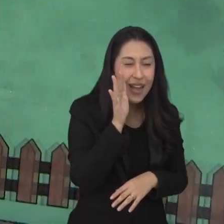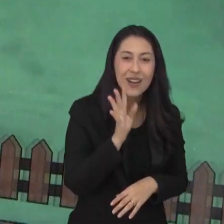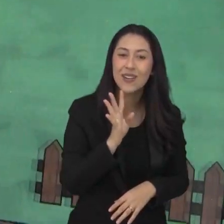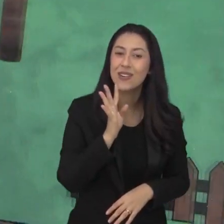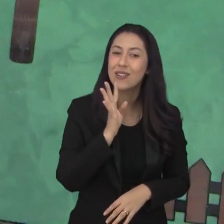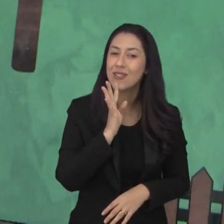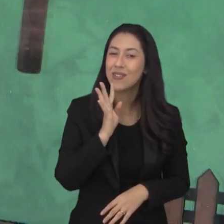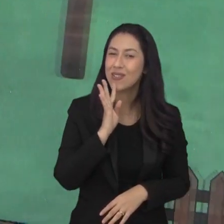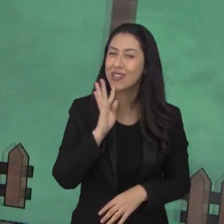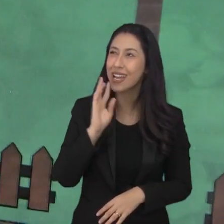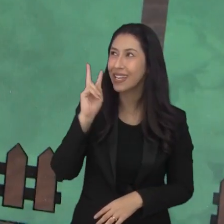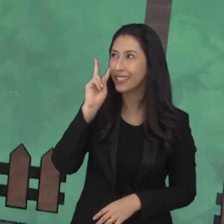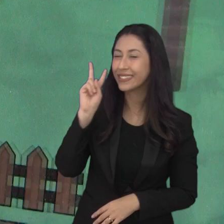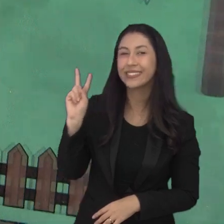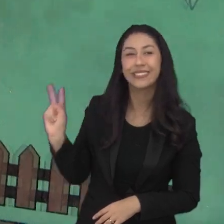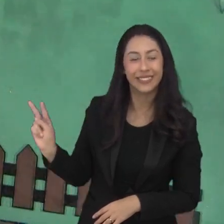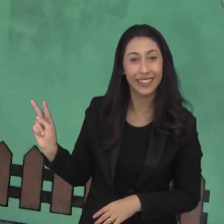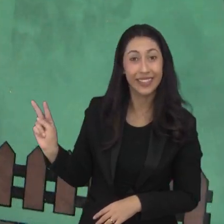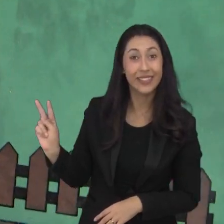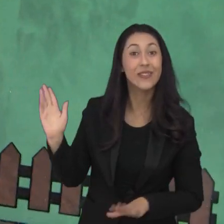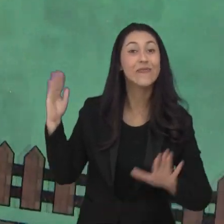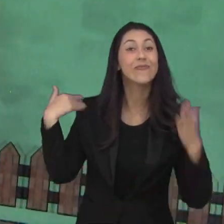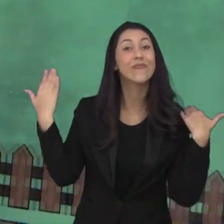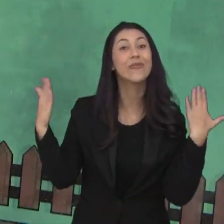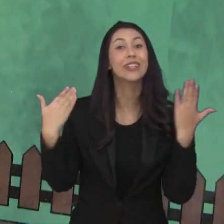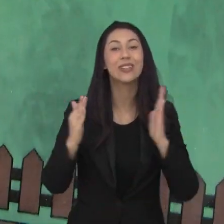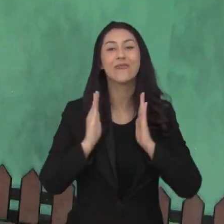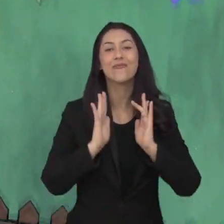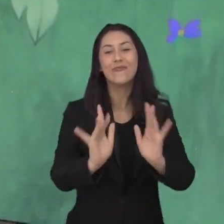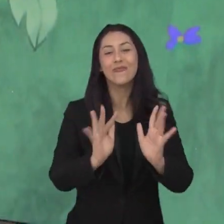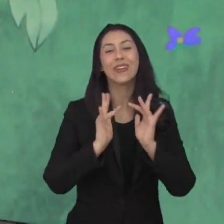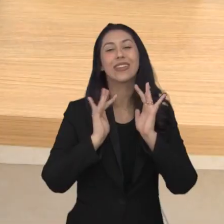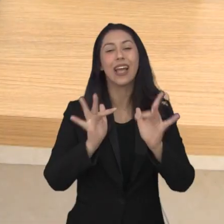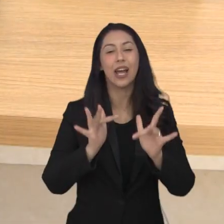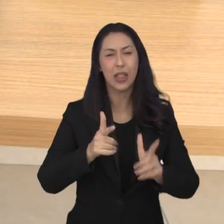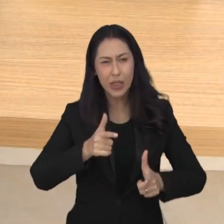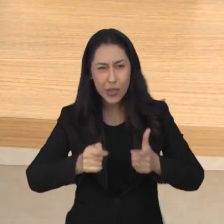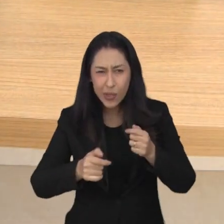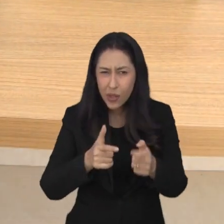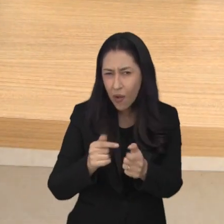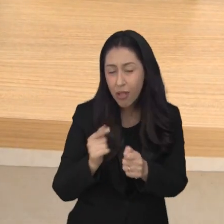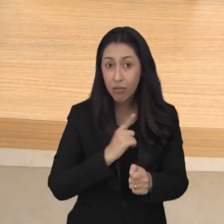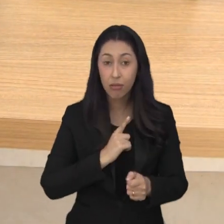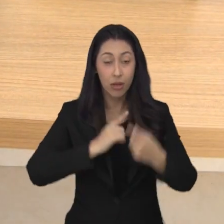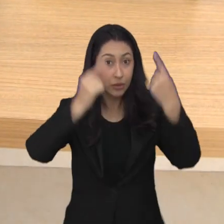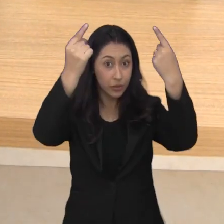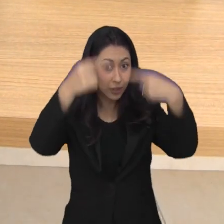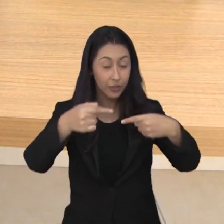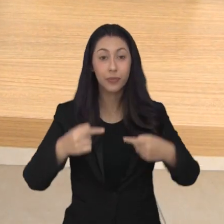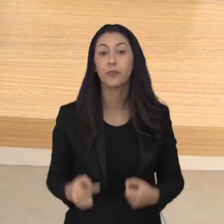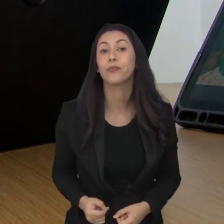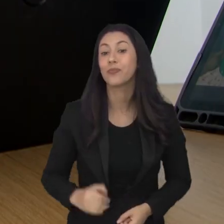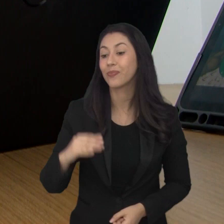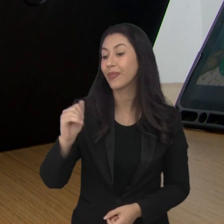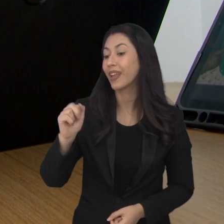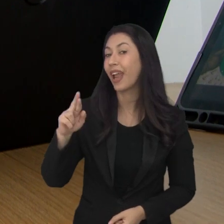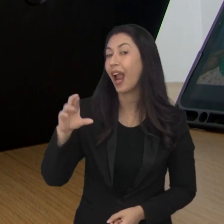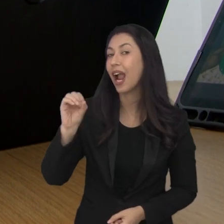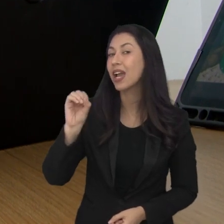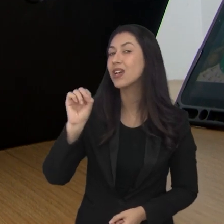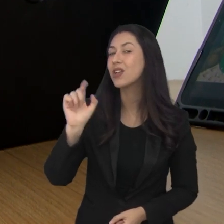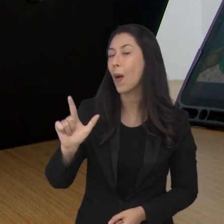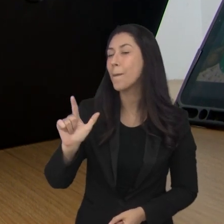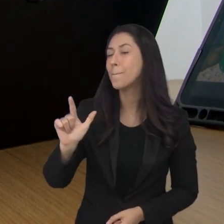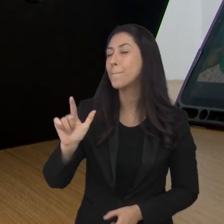conhece. Dá para reconhecer pela Palmeira Imperial. No passeio pelo Parque da Cidade, o jogador encara alguns desafios. A Carol foi